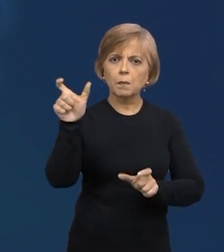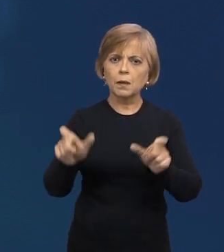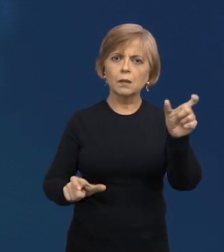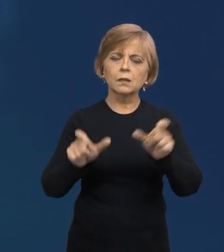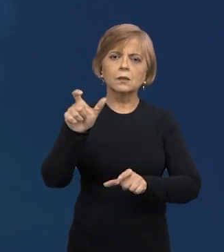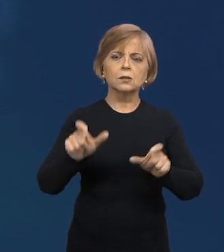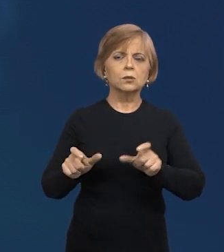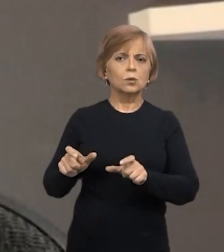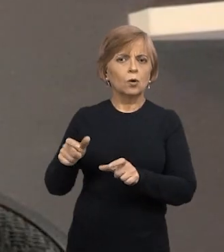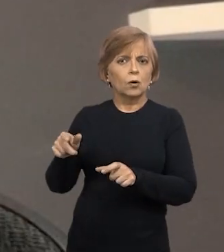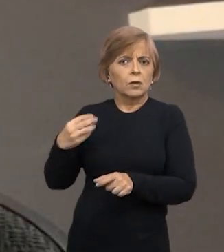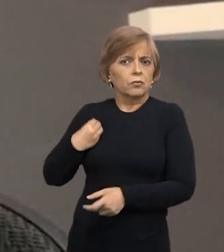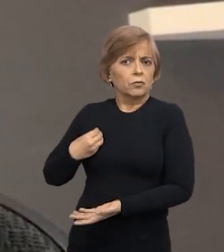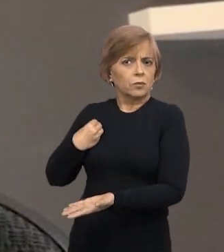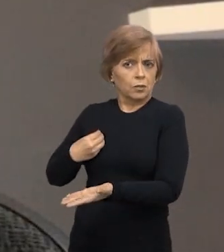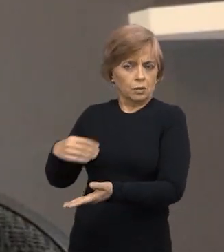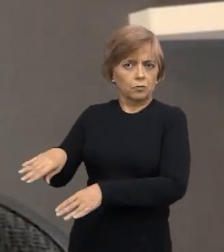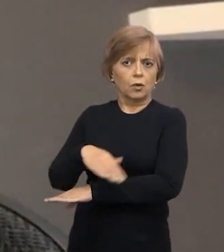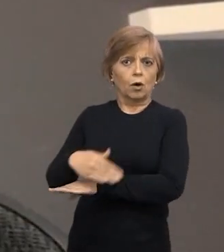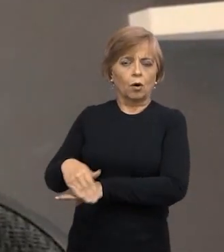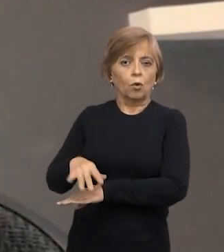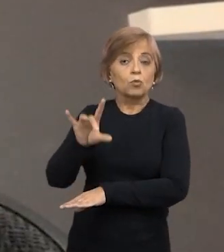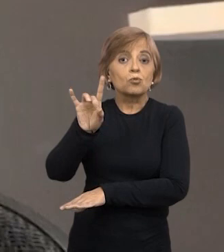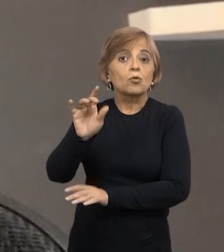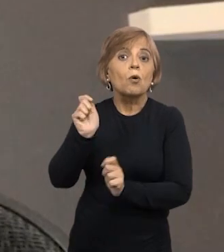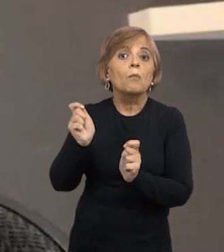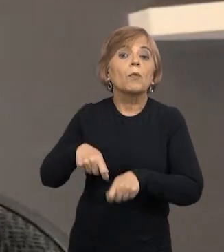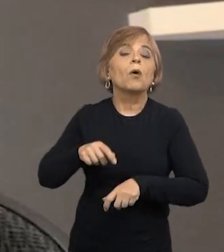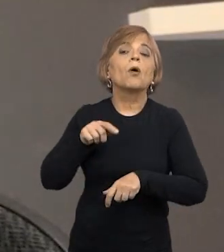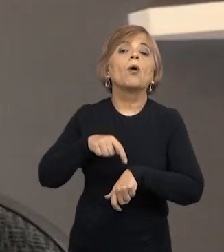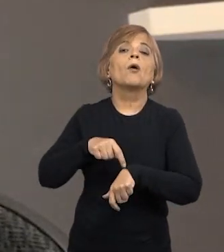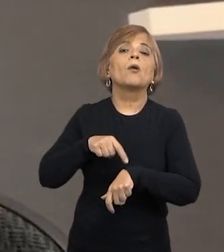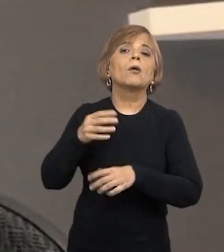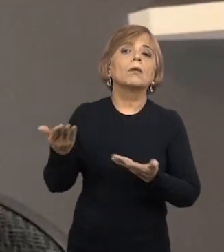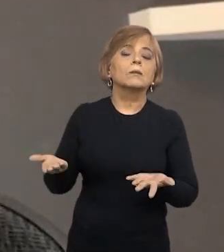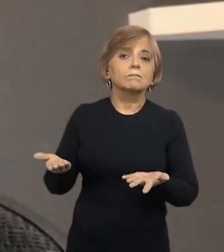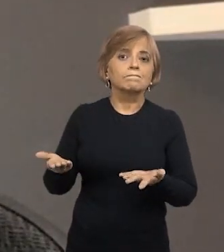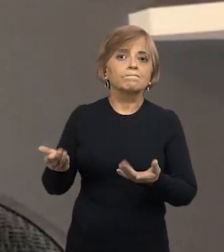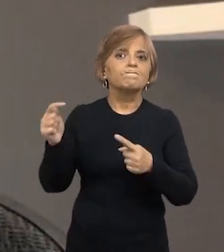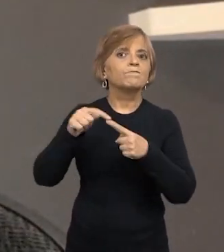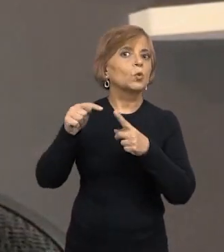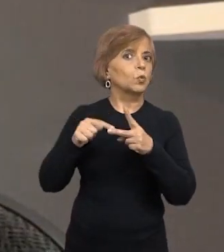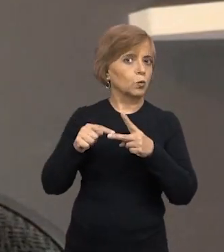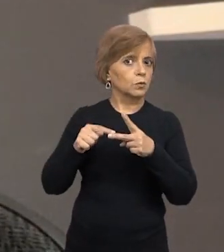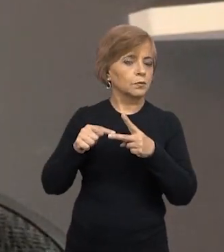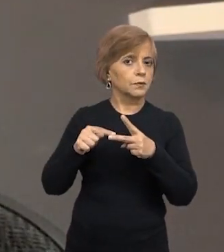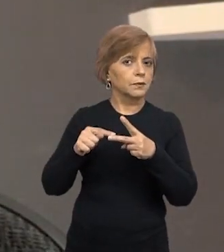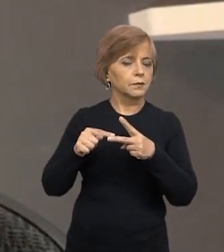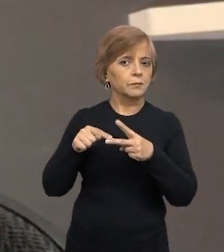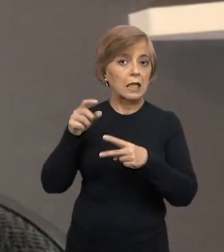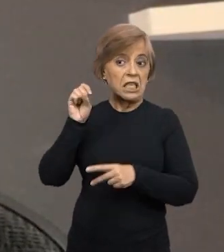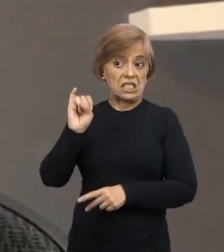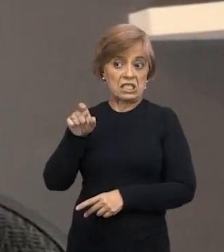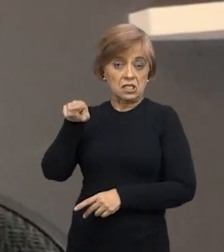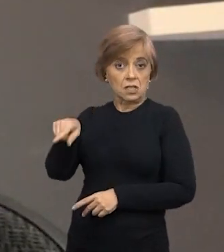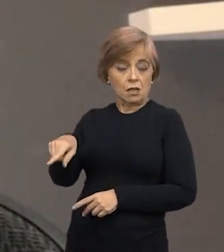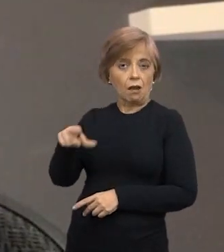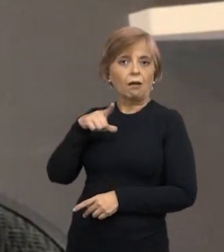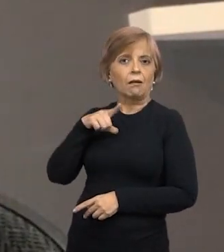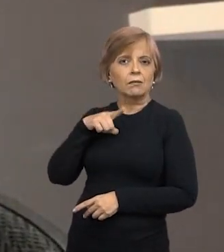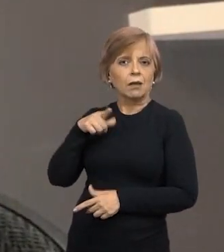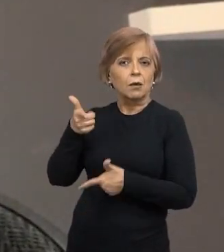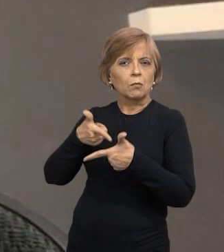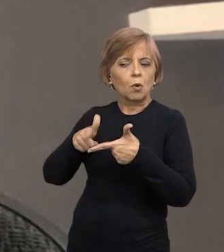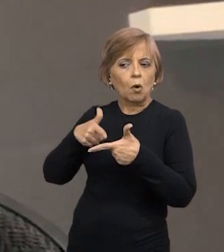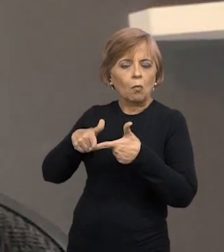pessoas das ruas, exceto em duas hipóteses. São elas: quando o sujeito estiver em situação